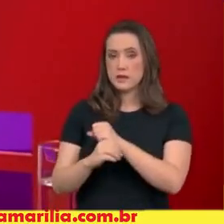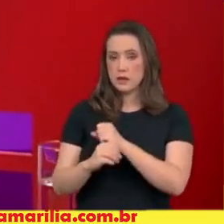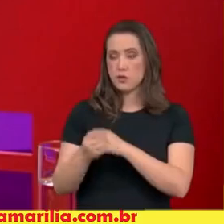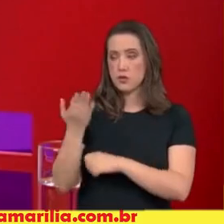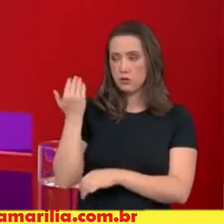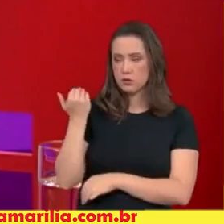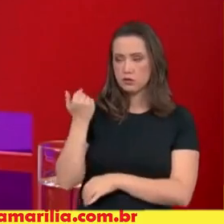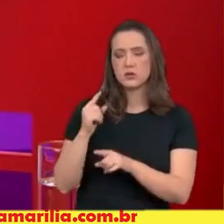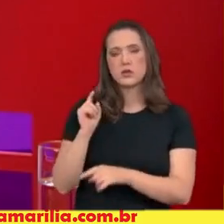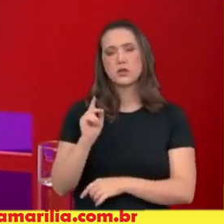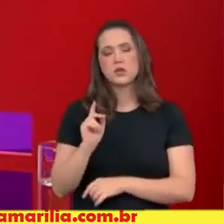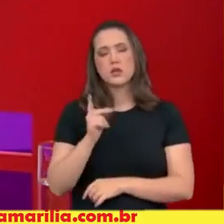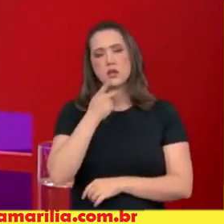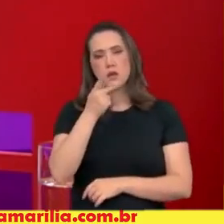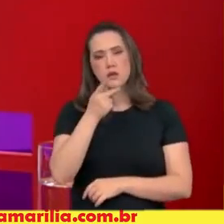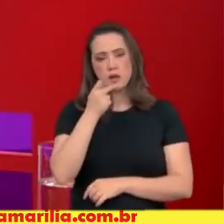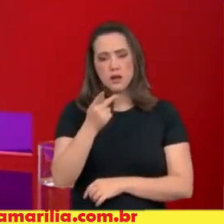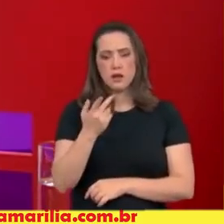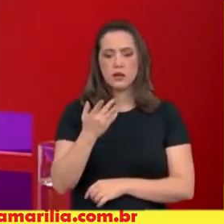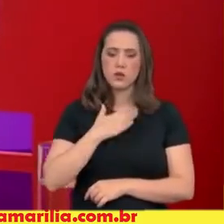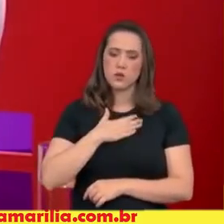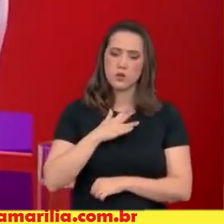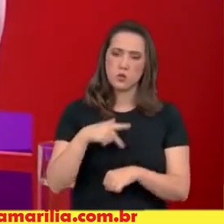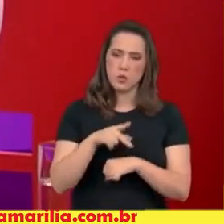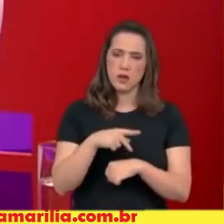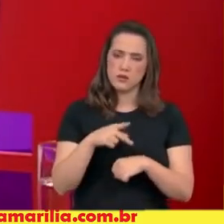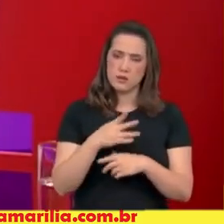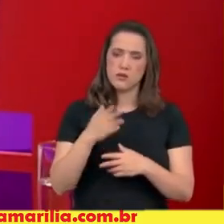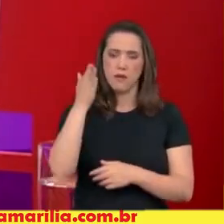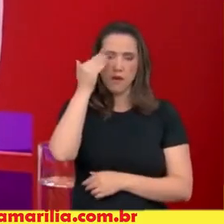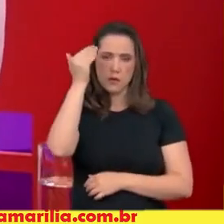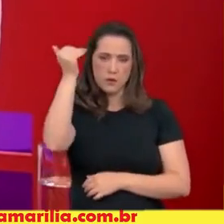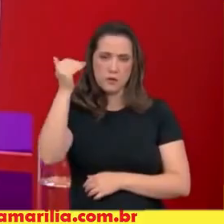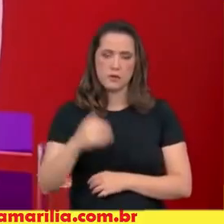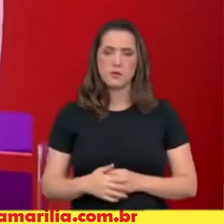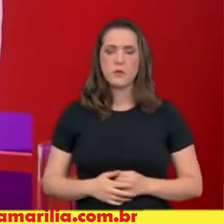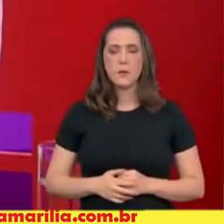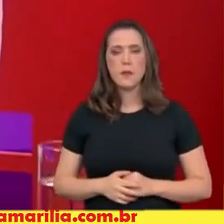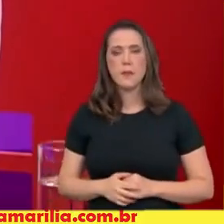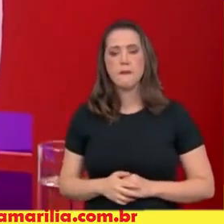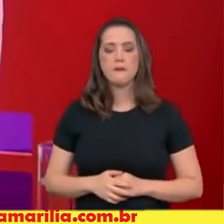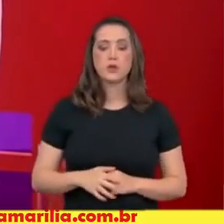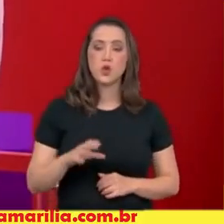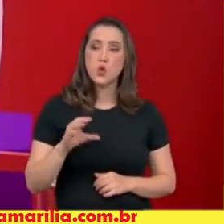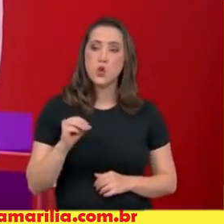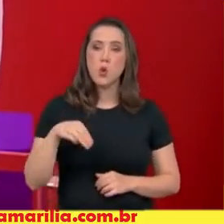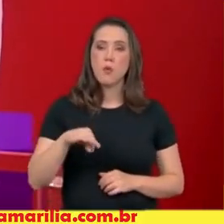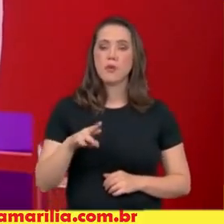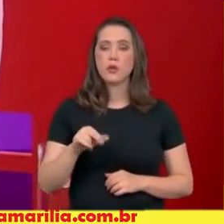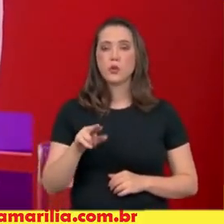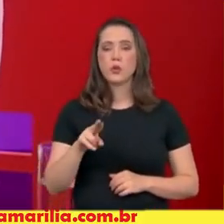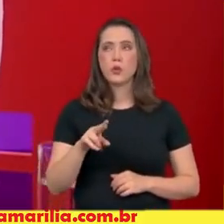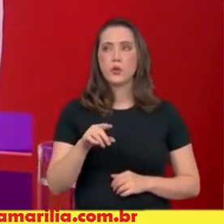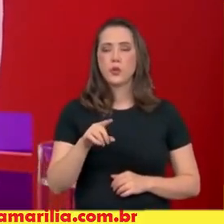tem uma fala bastante famosa no meu país, por exemplo, no meu país, pelo menos, do Kwame Ture, um membro